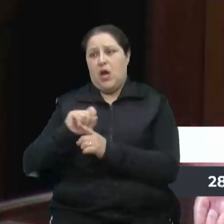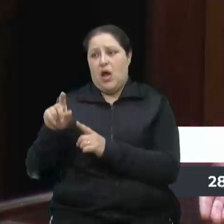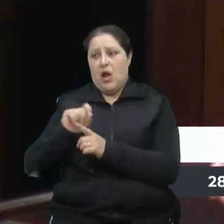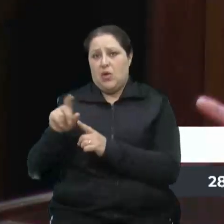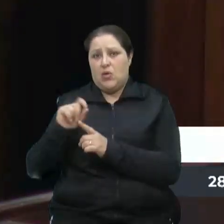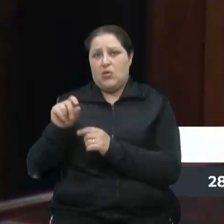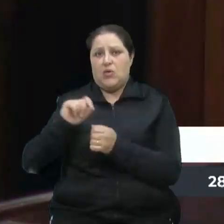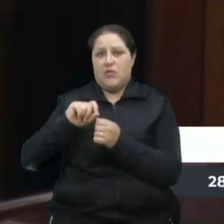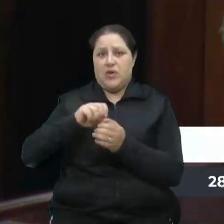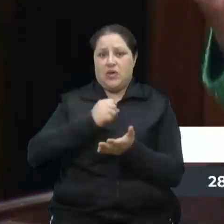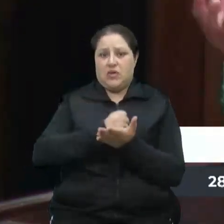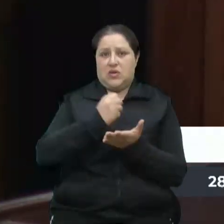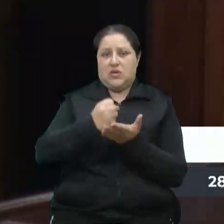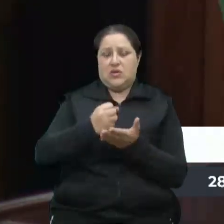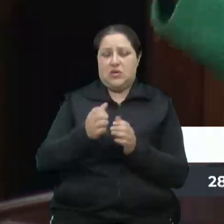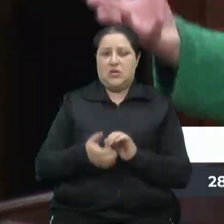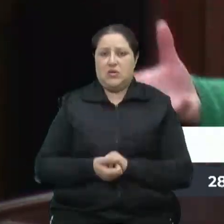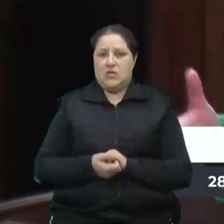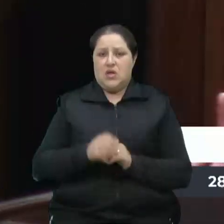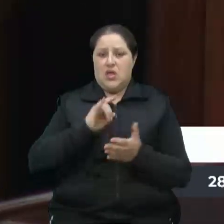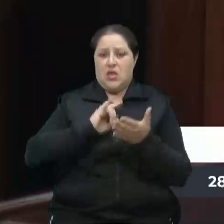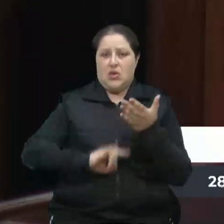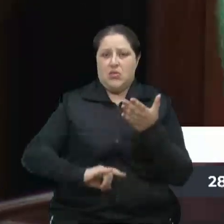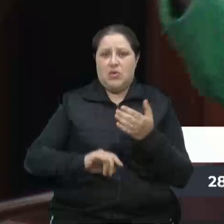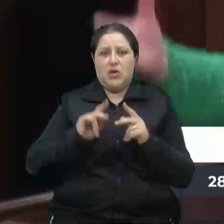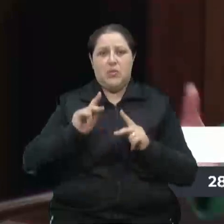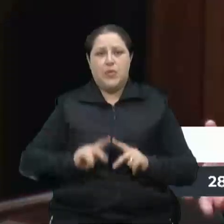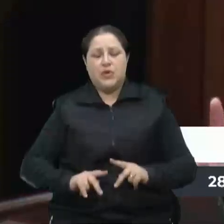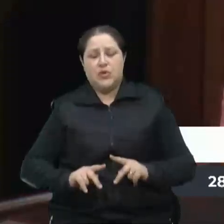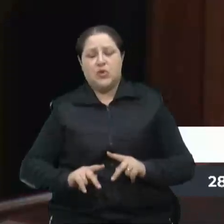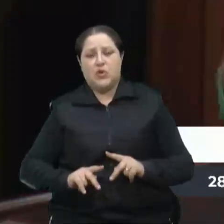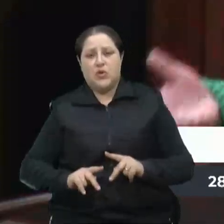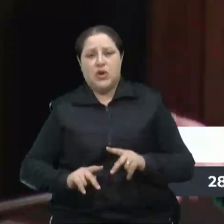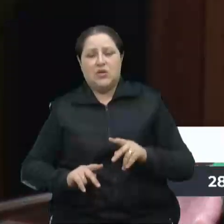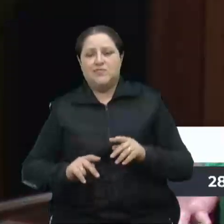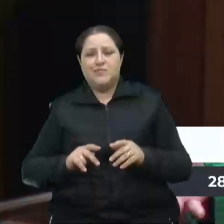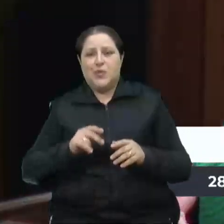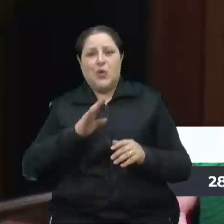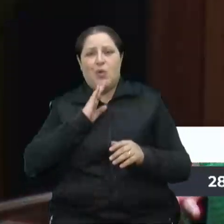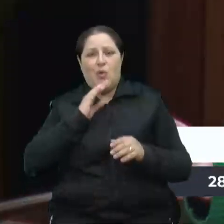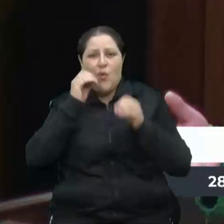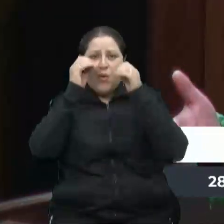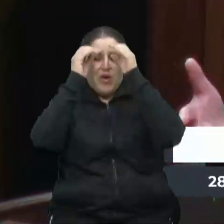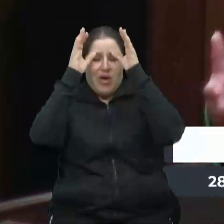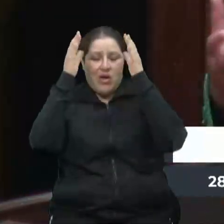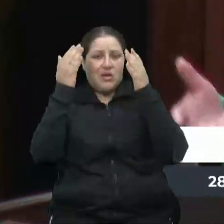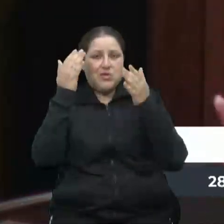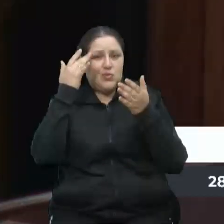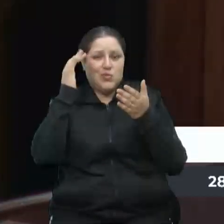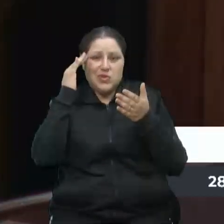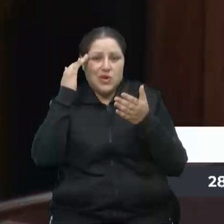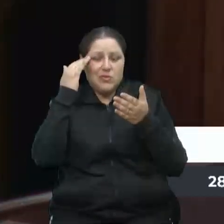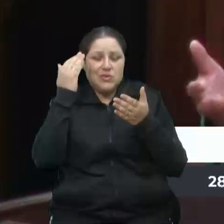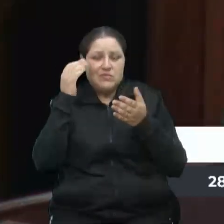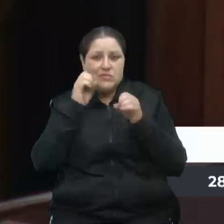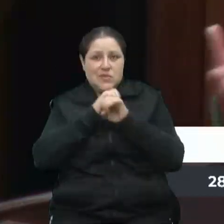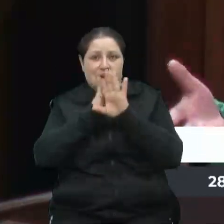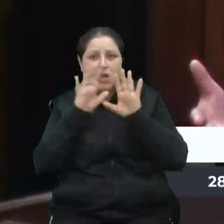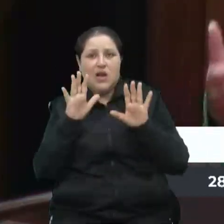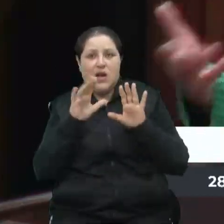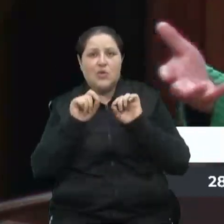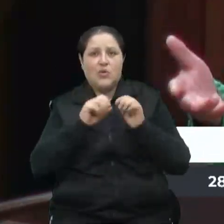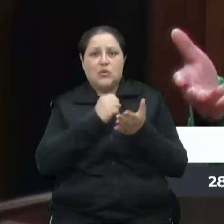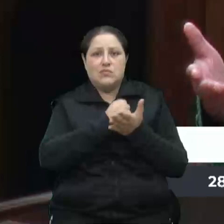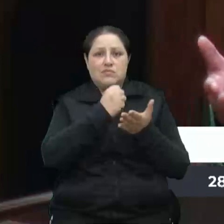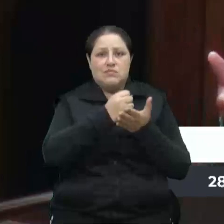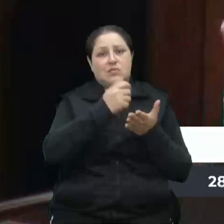essas cláusulas. E uma pessoa sem entendimento, sem conhecimento, assinou. Ela não tinha conhecimento de que aquilo